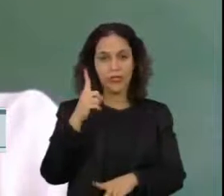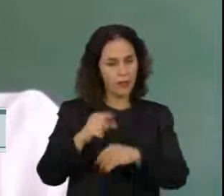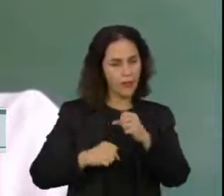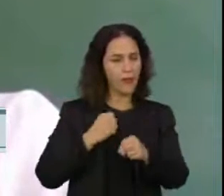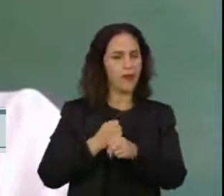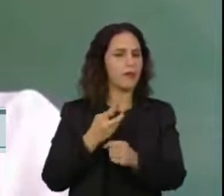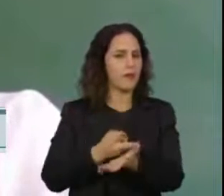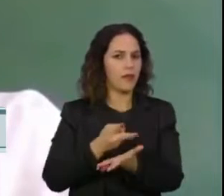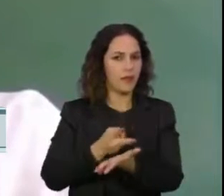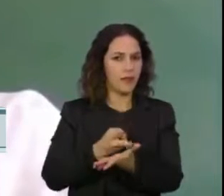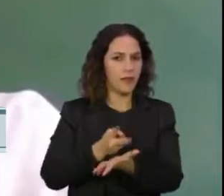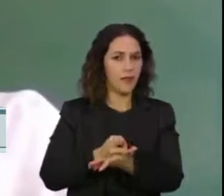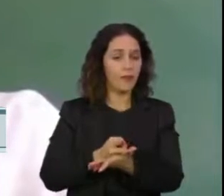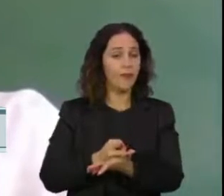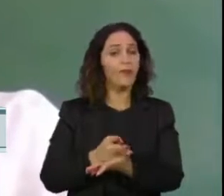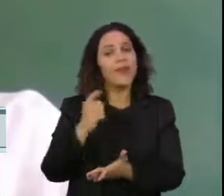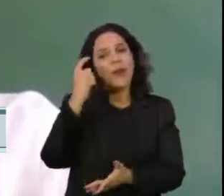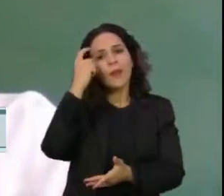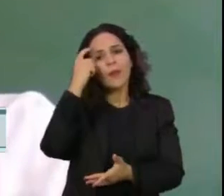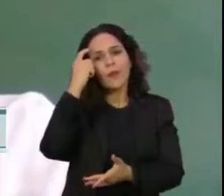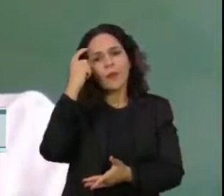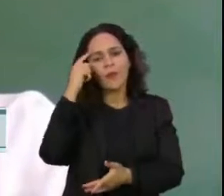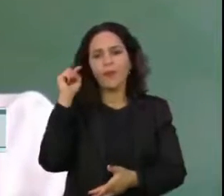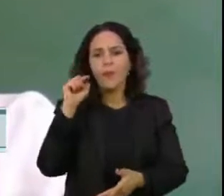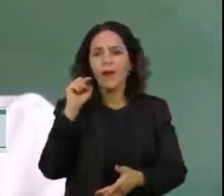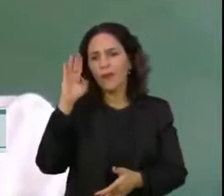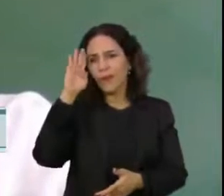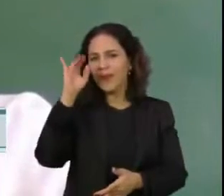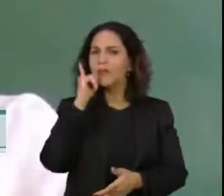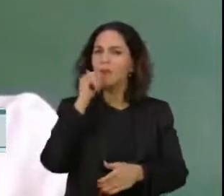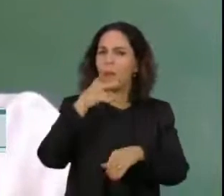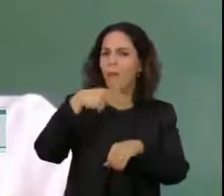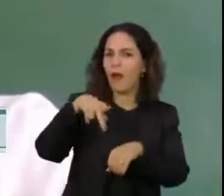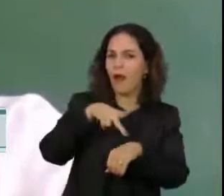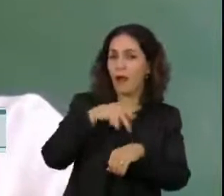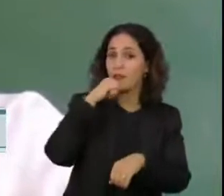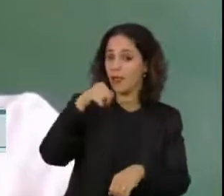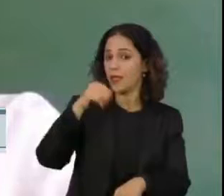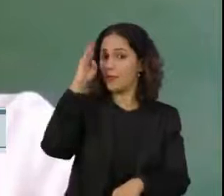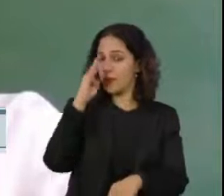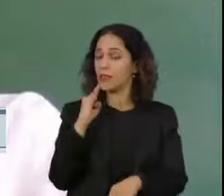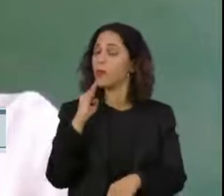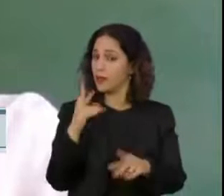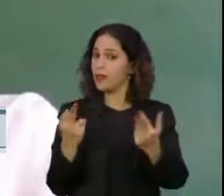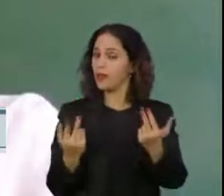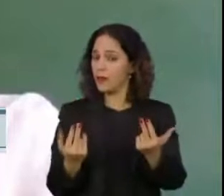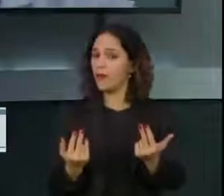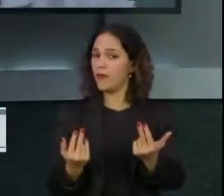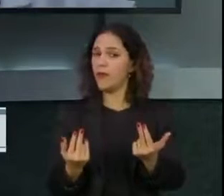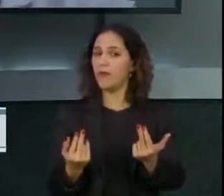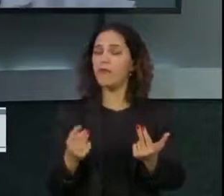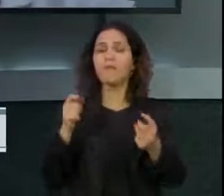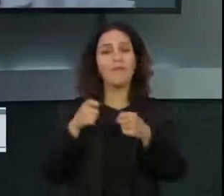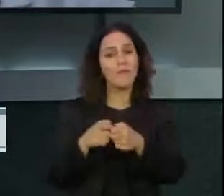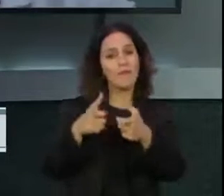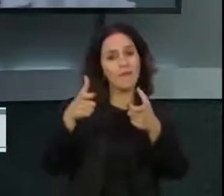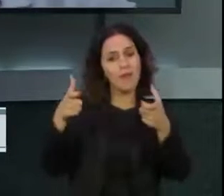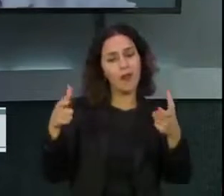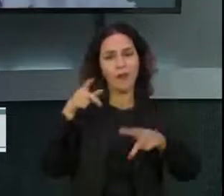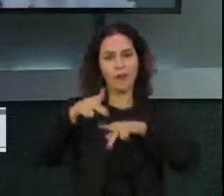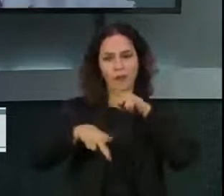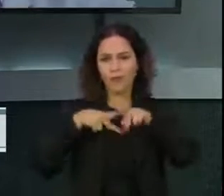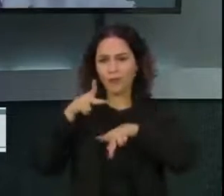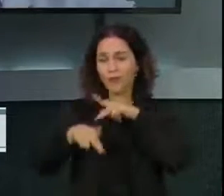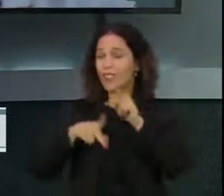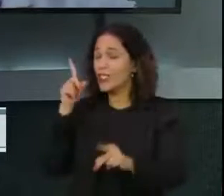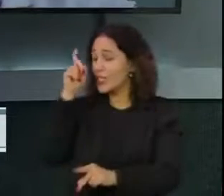anos. Pensando nas condições de determinados países, e o nosso não é diferente disso, em que grande parte da população tem